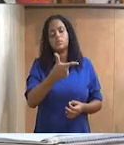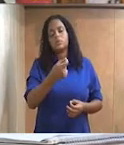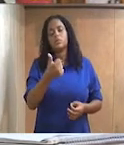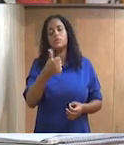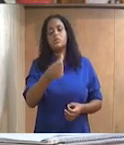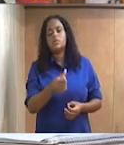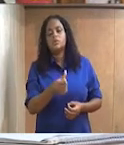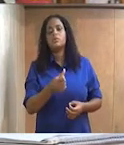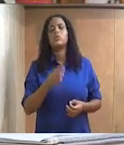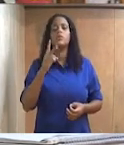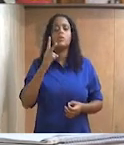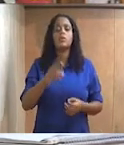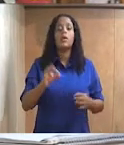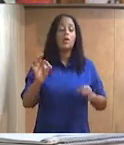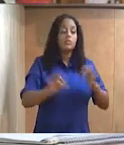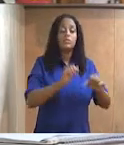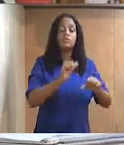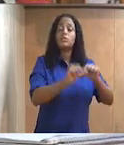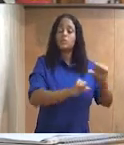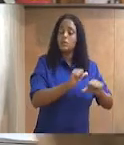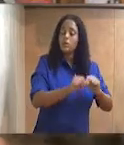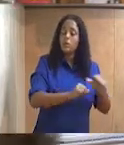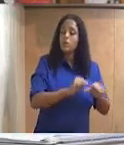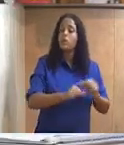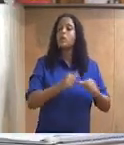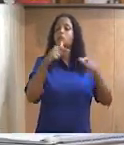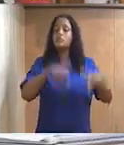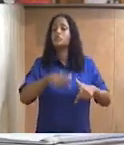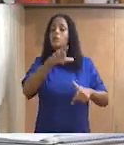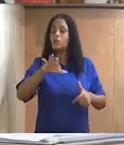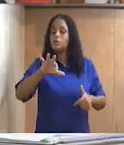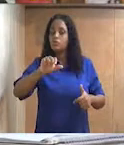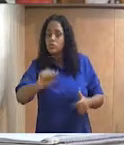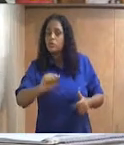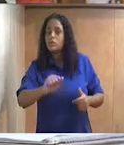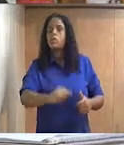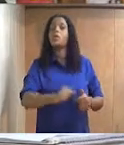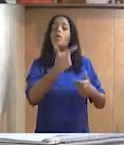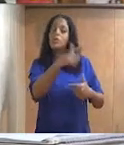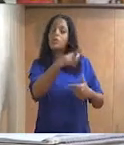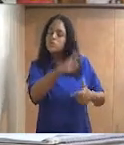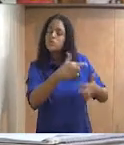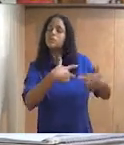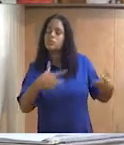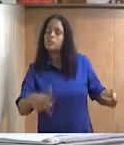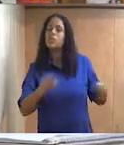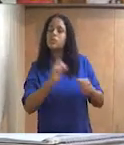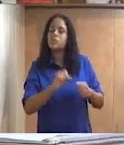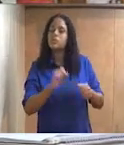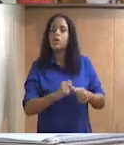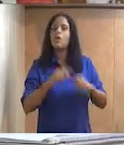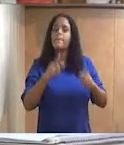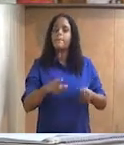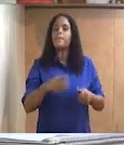05/GP/16, concedendo reajuste aos servidores municipais de Duque de Caxias e dando outras providências. A matéria se encontra em